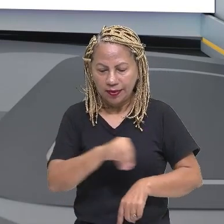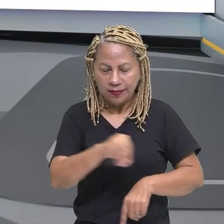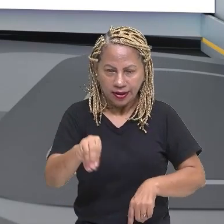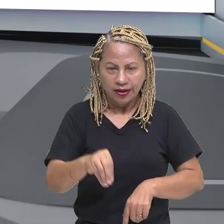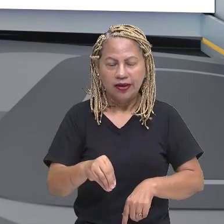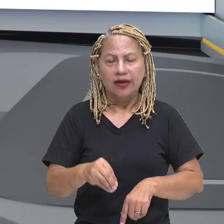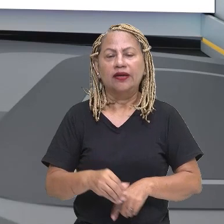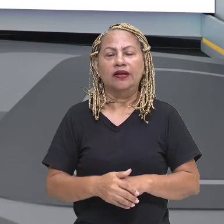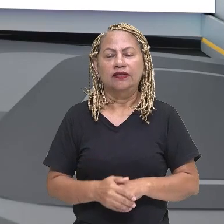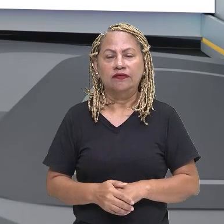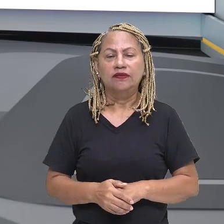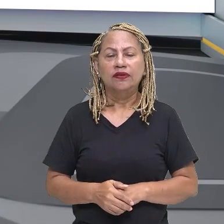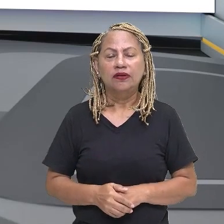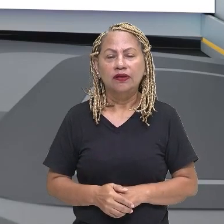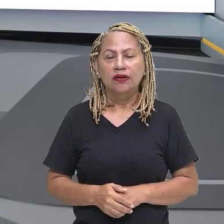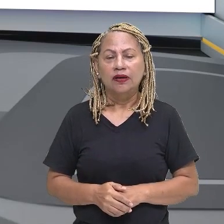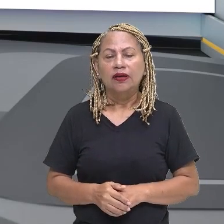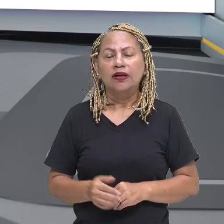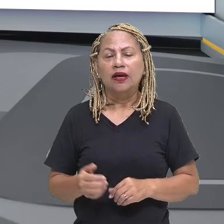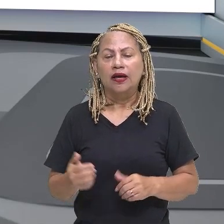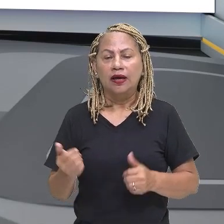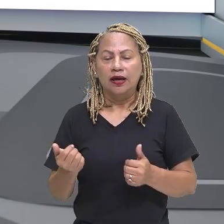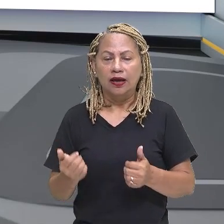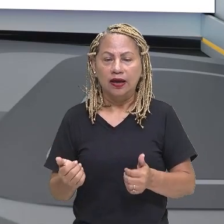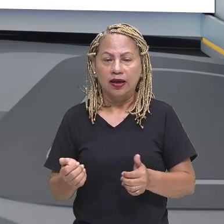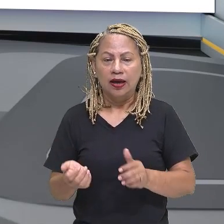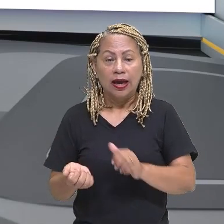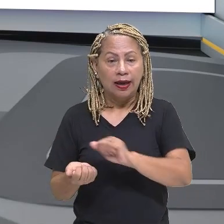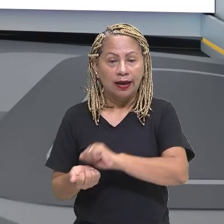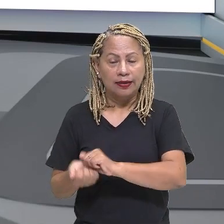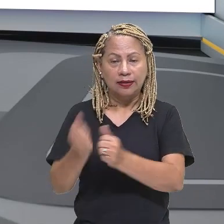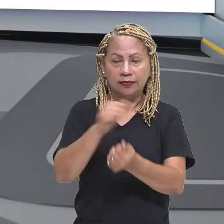é o The Witcher, tá? O The Witcher é um dos mais conhecidos.